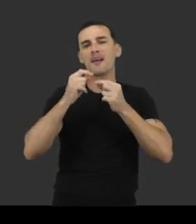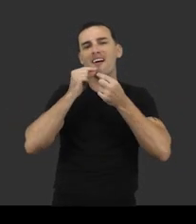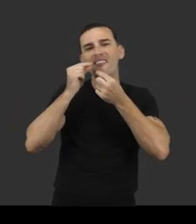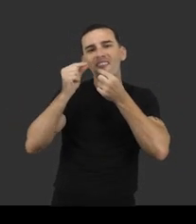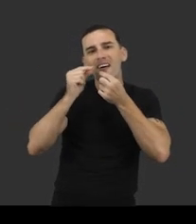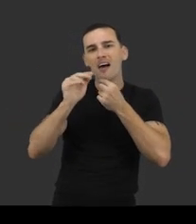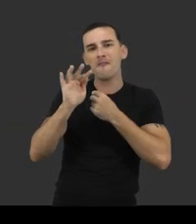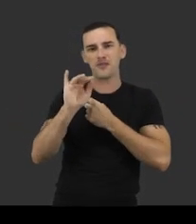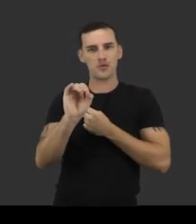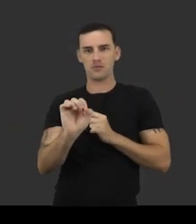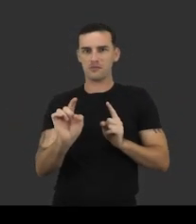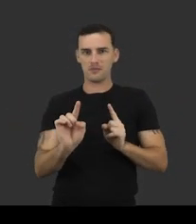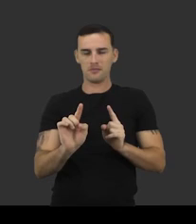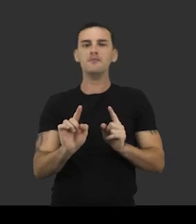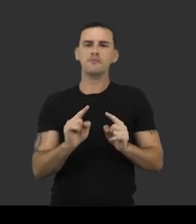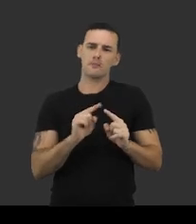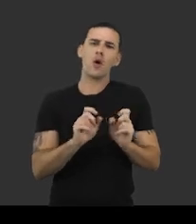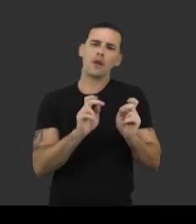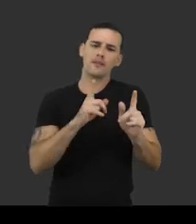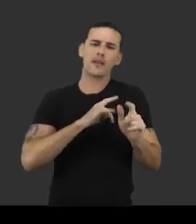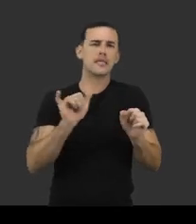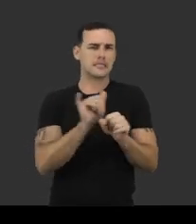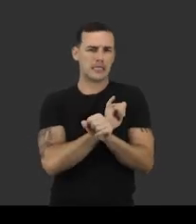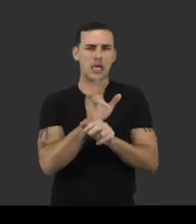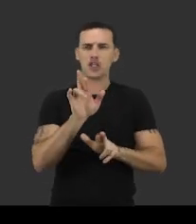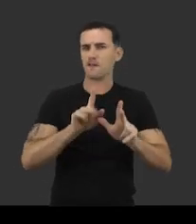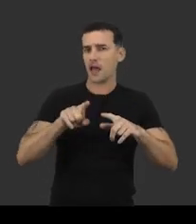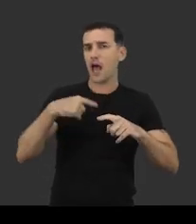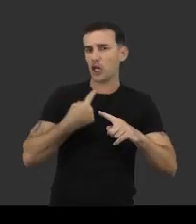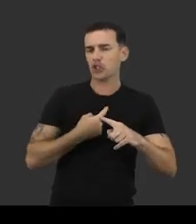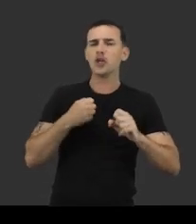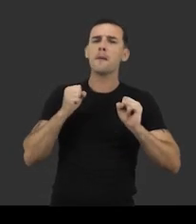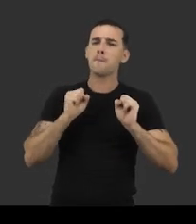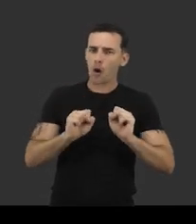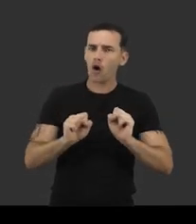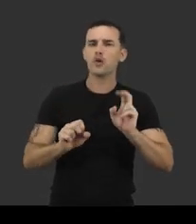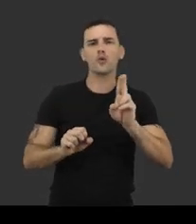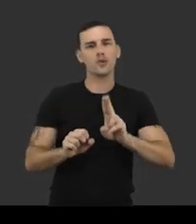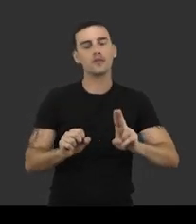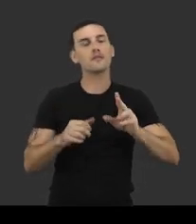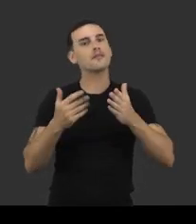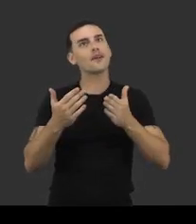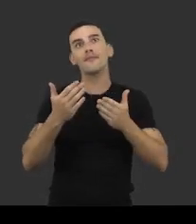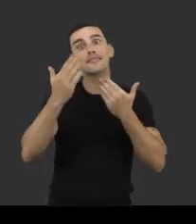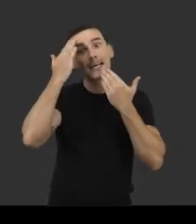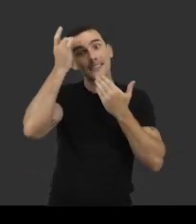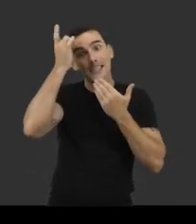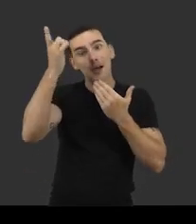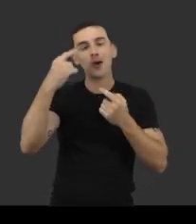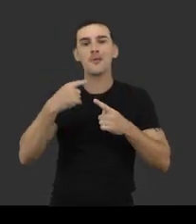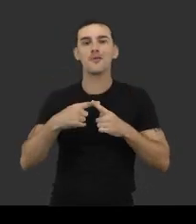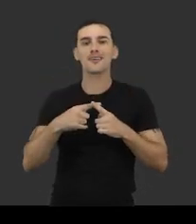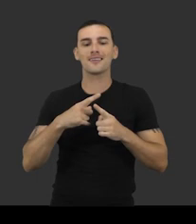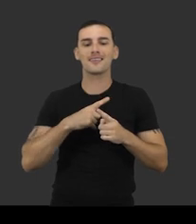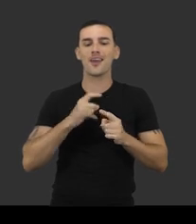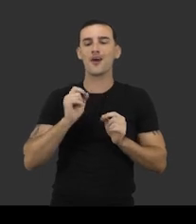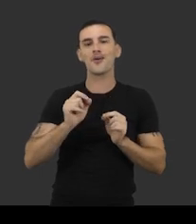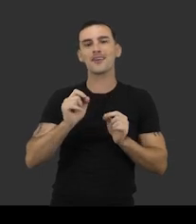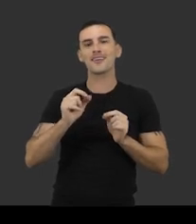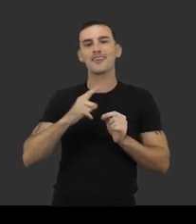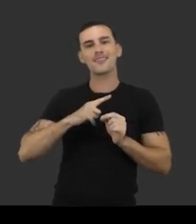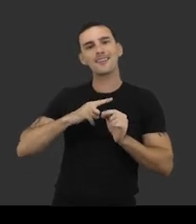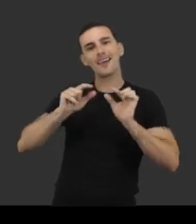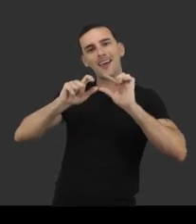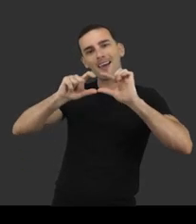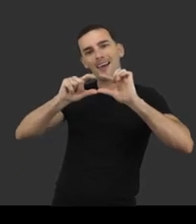Né? Porque aí o fio dental também temos aí estratégias que a gente pode lançar a mão. Graças a Deus, hoje está muito difundido esse fio dental com